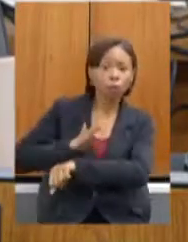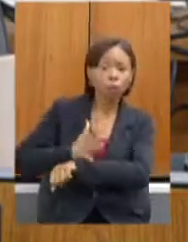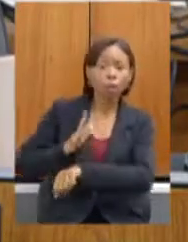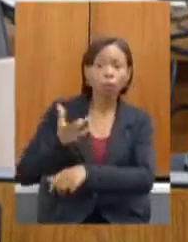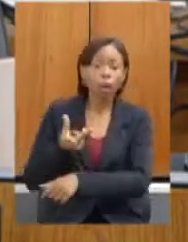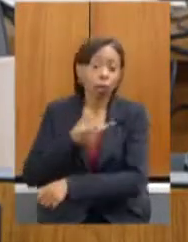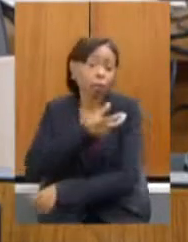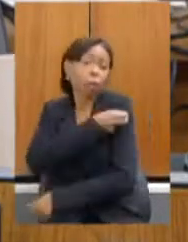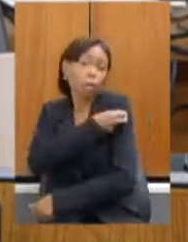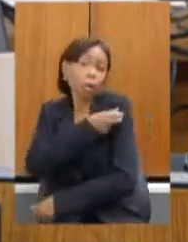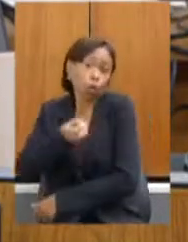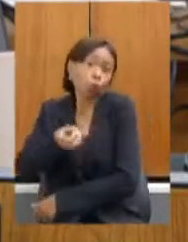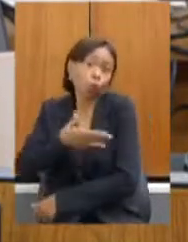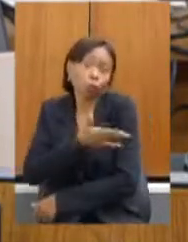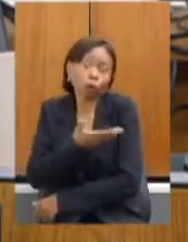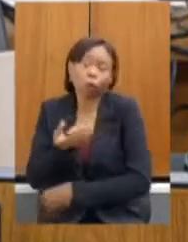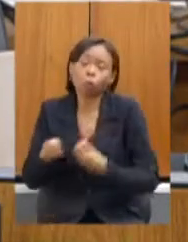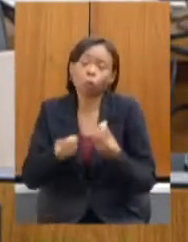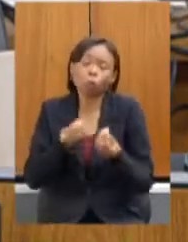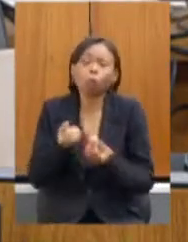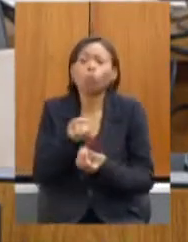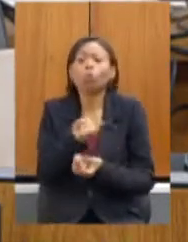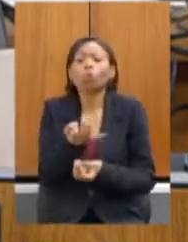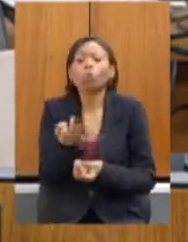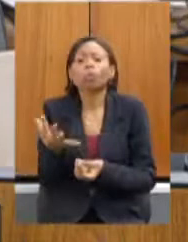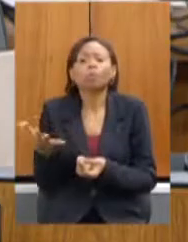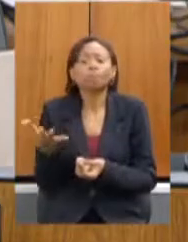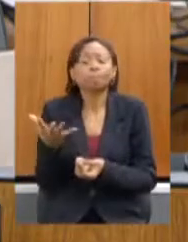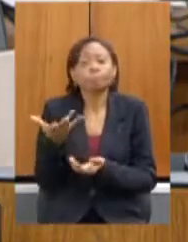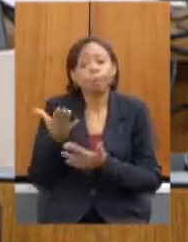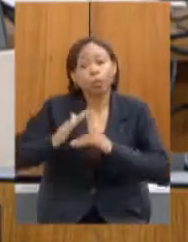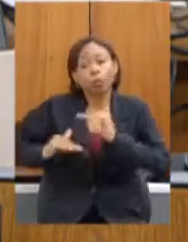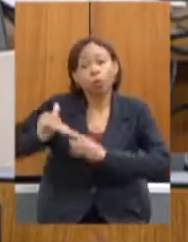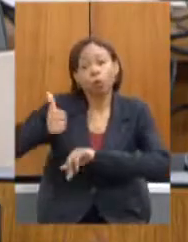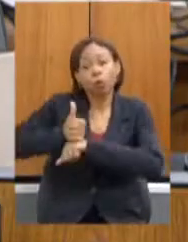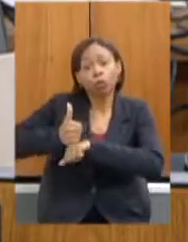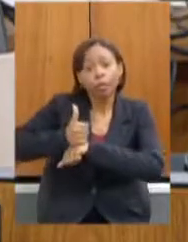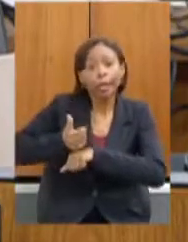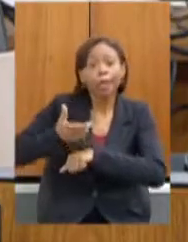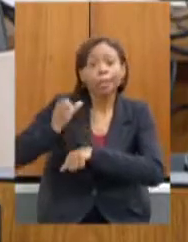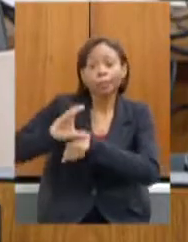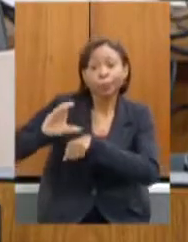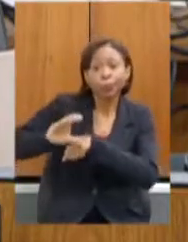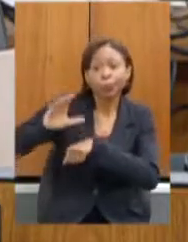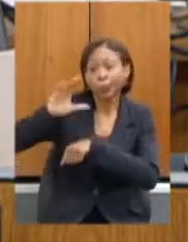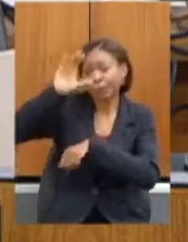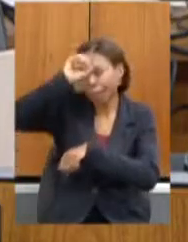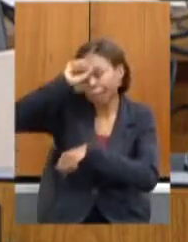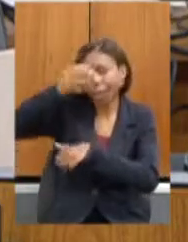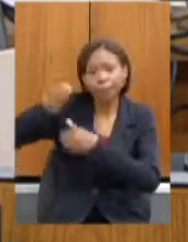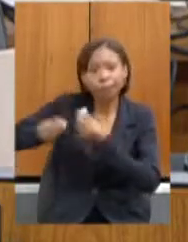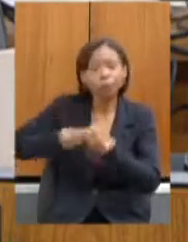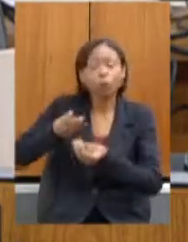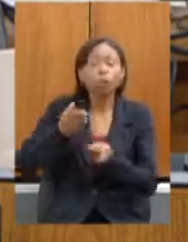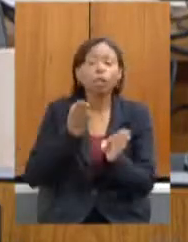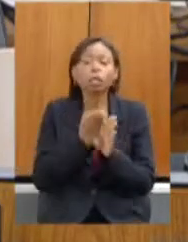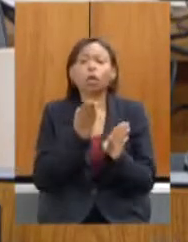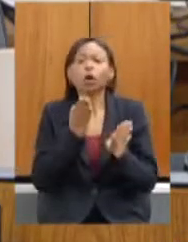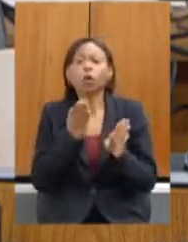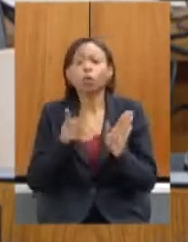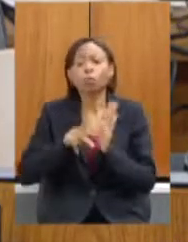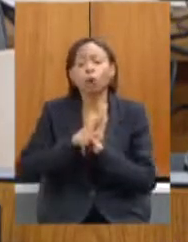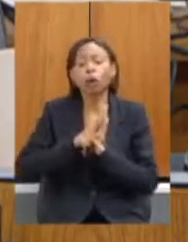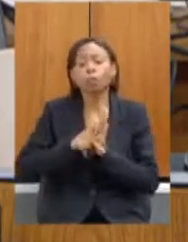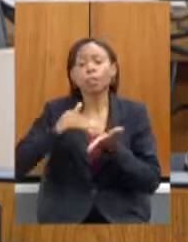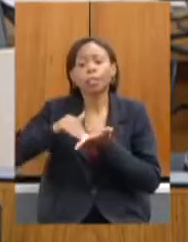da nova vacina quantos profissionais terão acesso essa essa qualificação o diagnóstico da secretaria sobre a